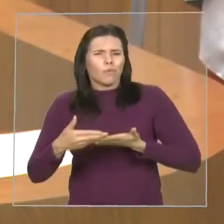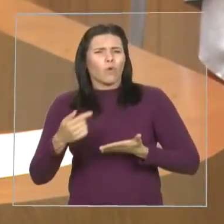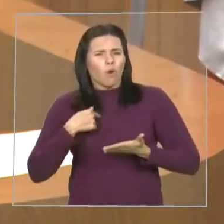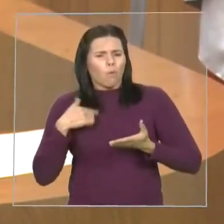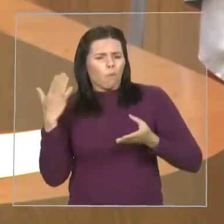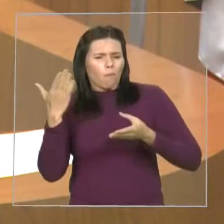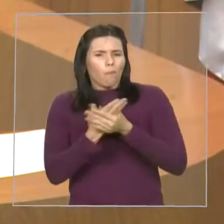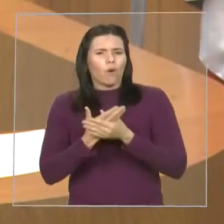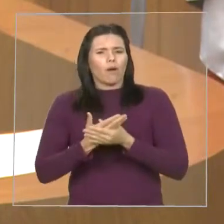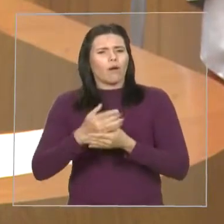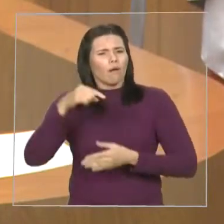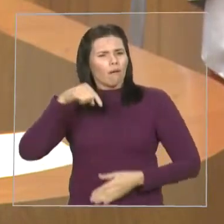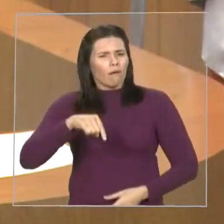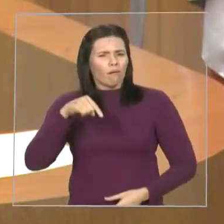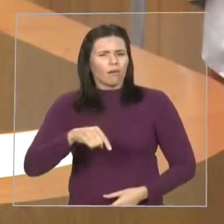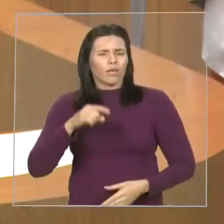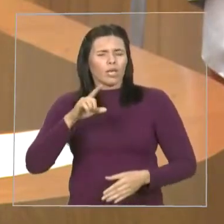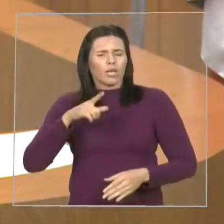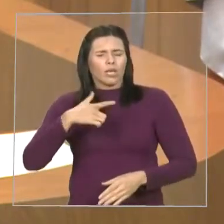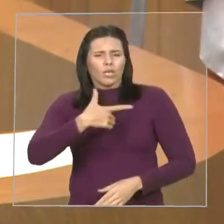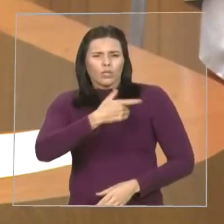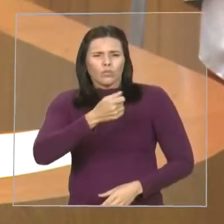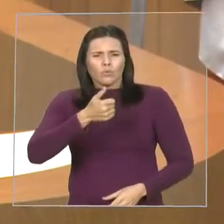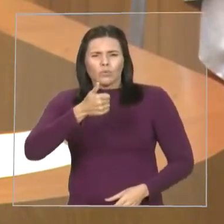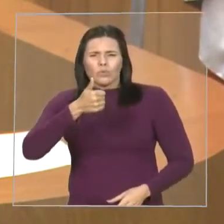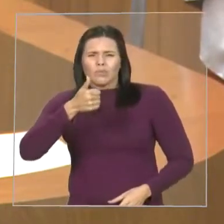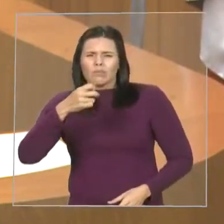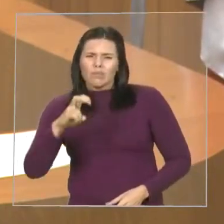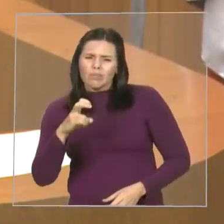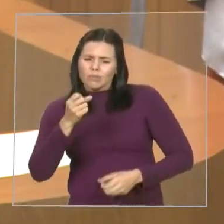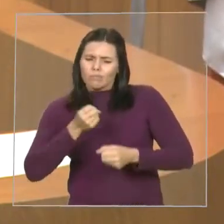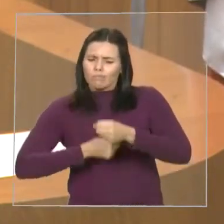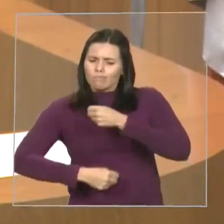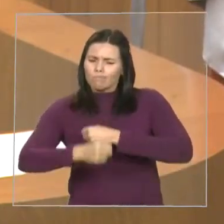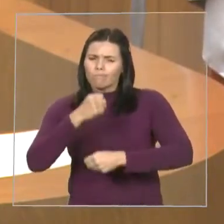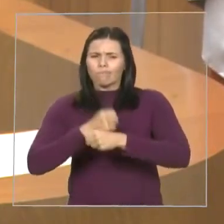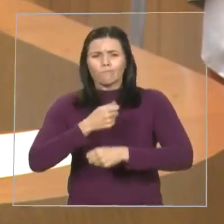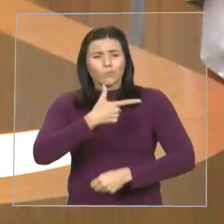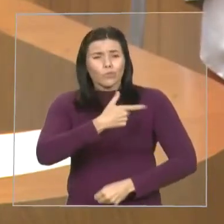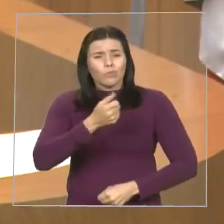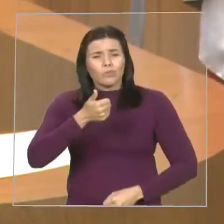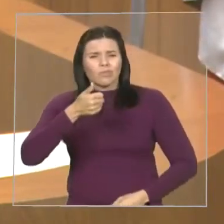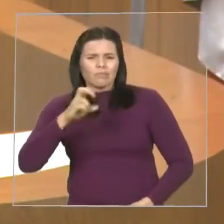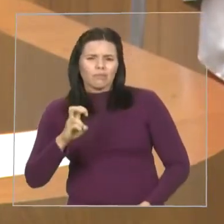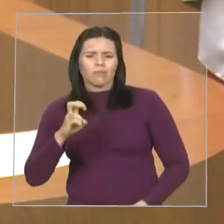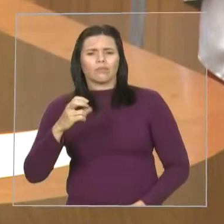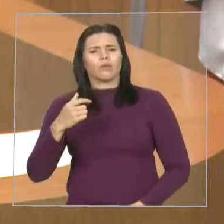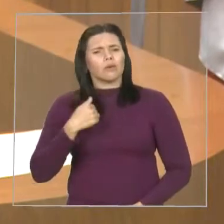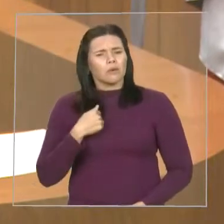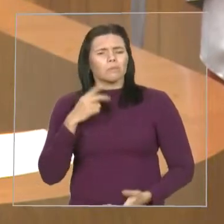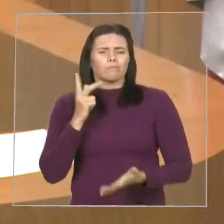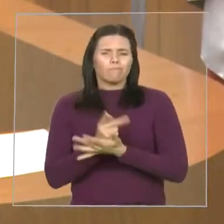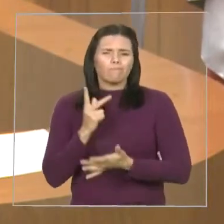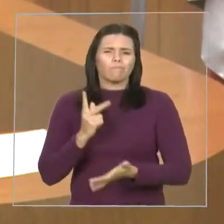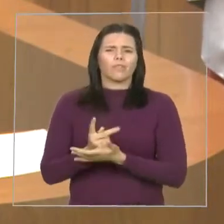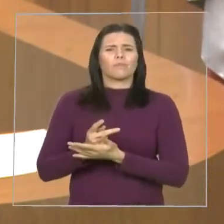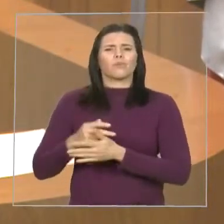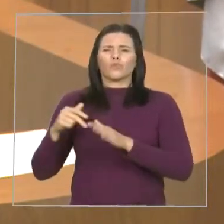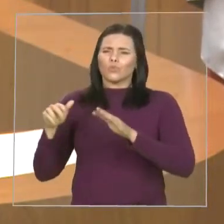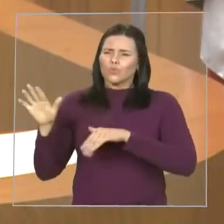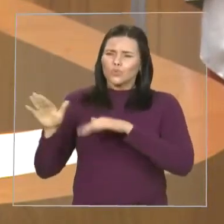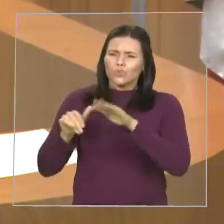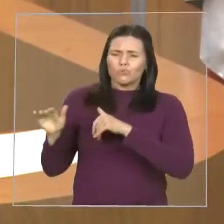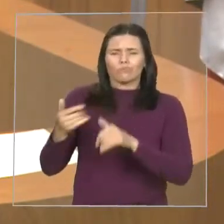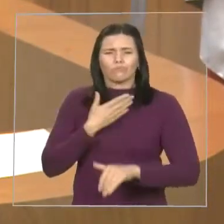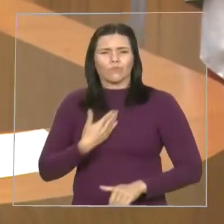nenhum momento eu fechei a porta e fui intransigente contra esse projeto. Abri para o governo apresentar a proposta, para apresentar a emenda,